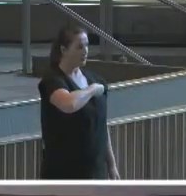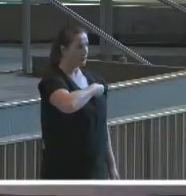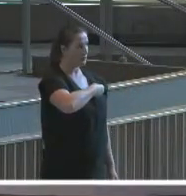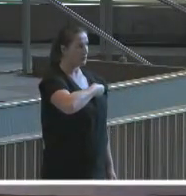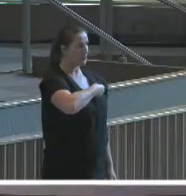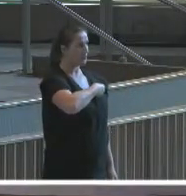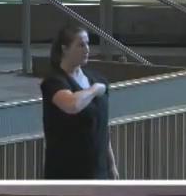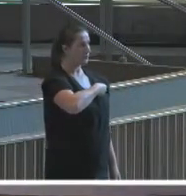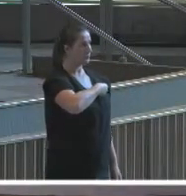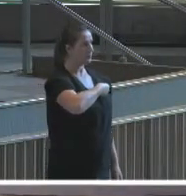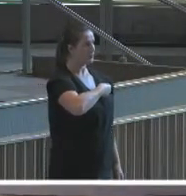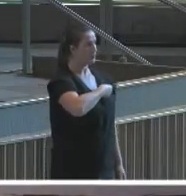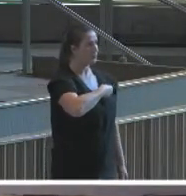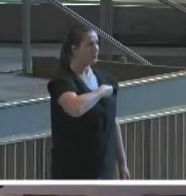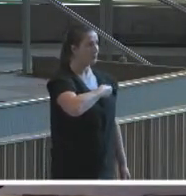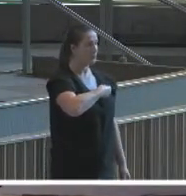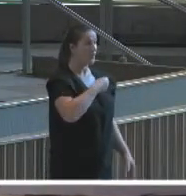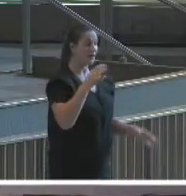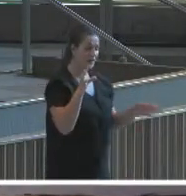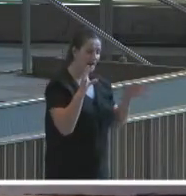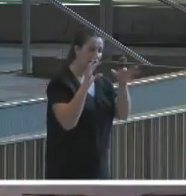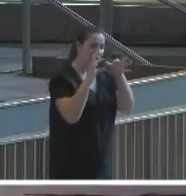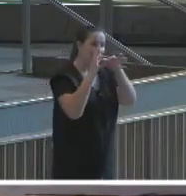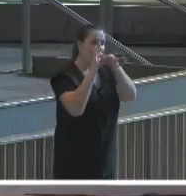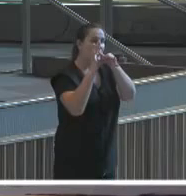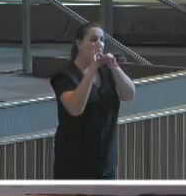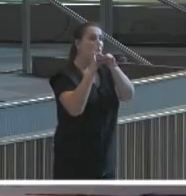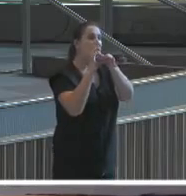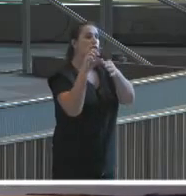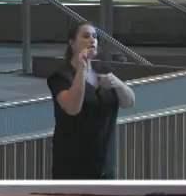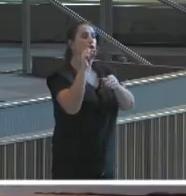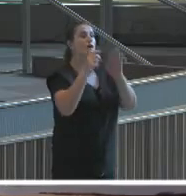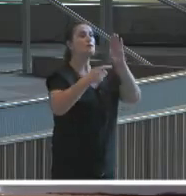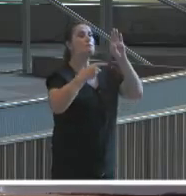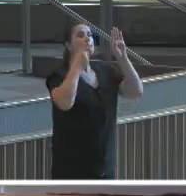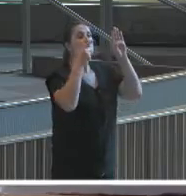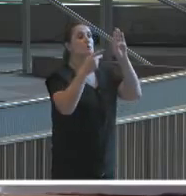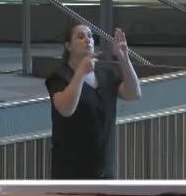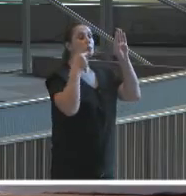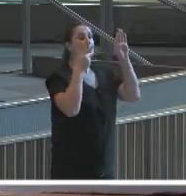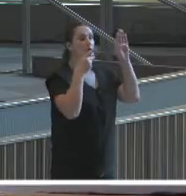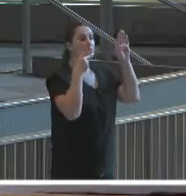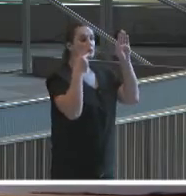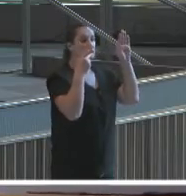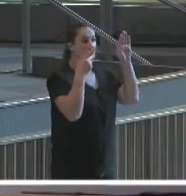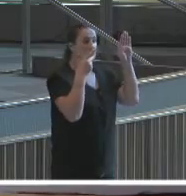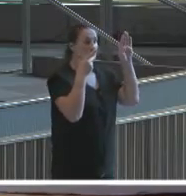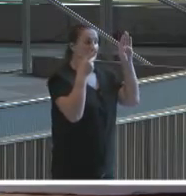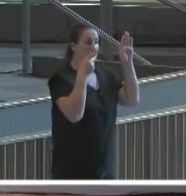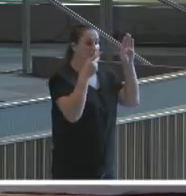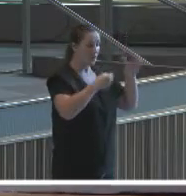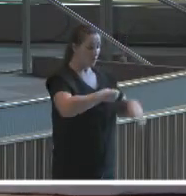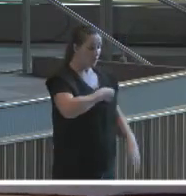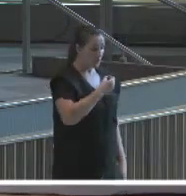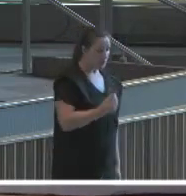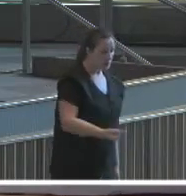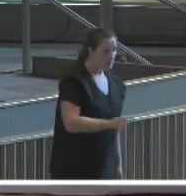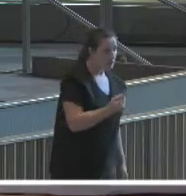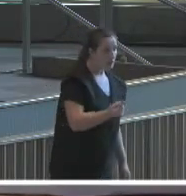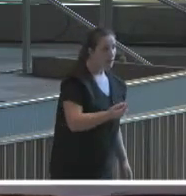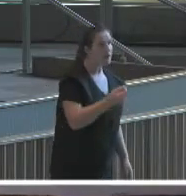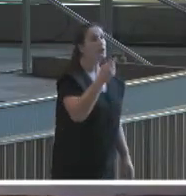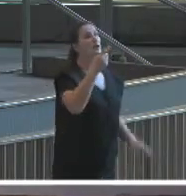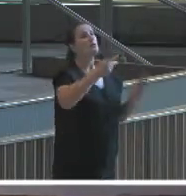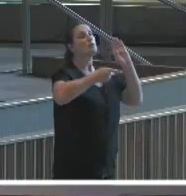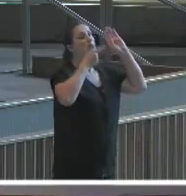Nessa aliança Ele prometeu algumas coisas para a gente. Ele prometeu vida eterna, Ele prometeu